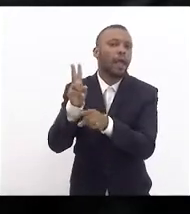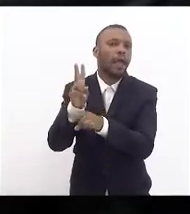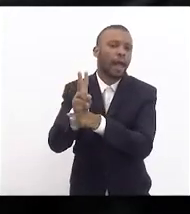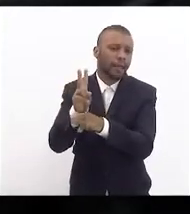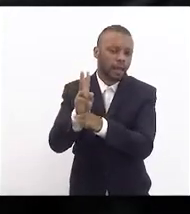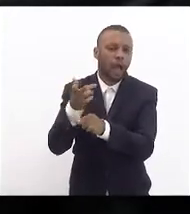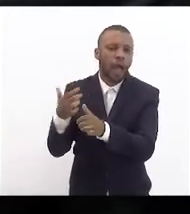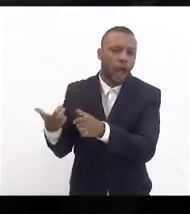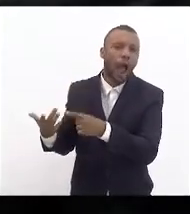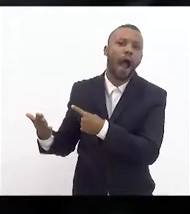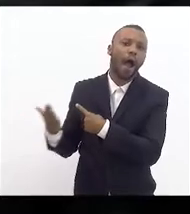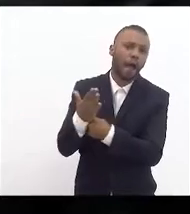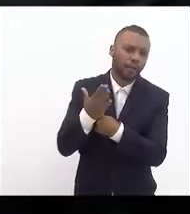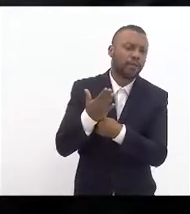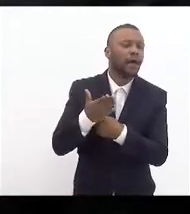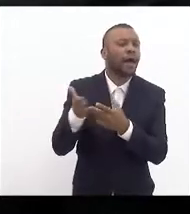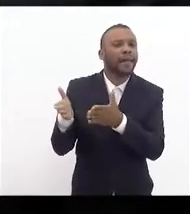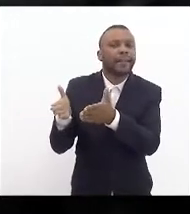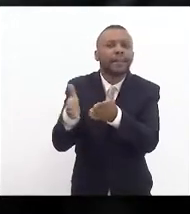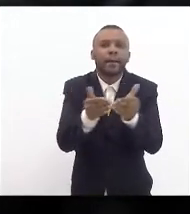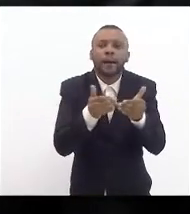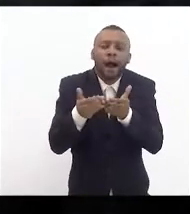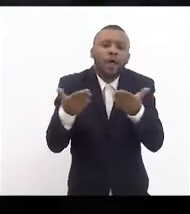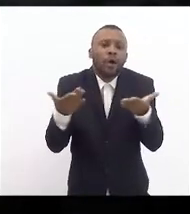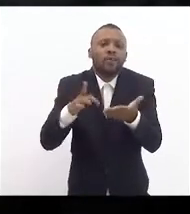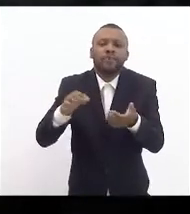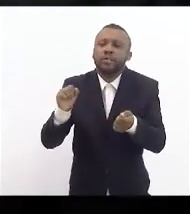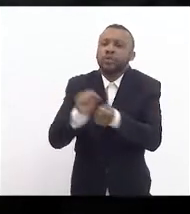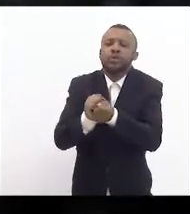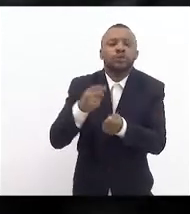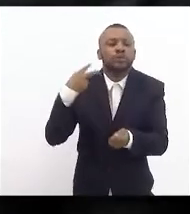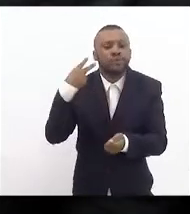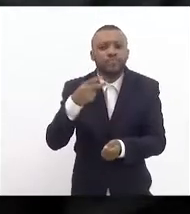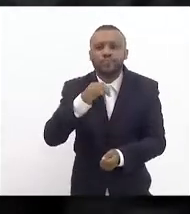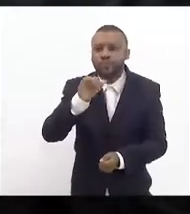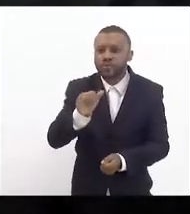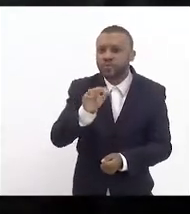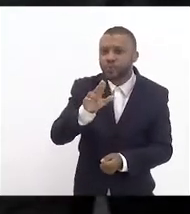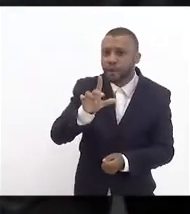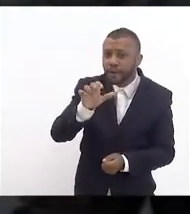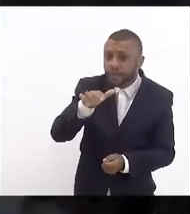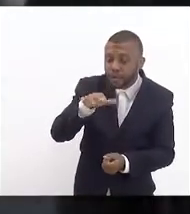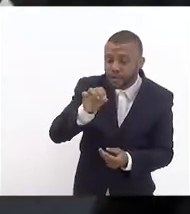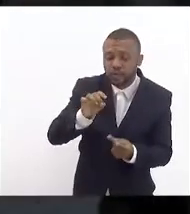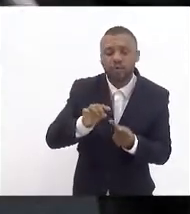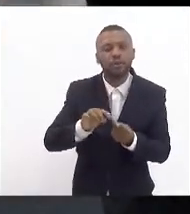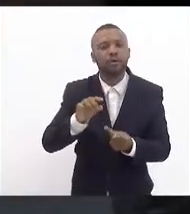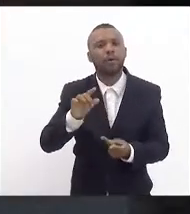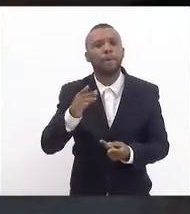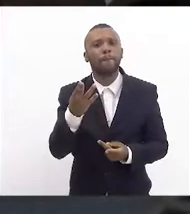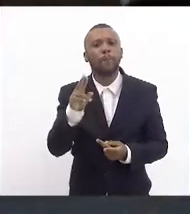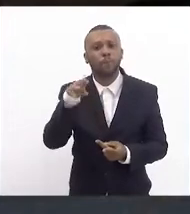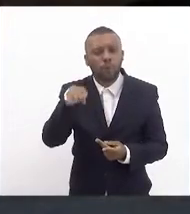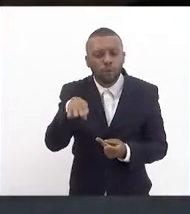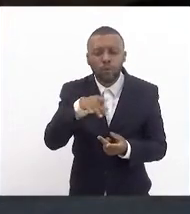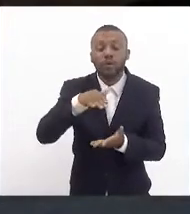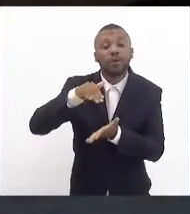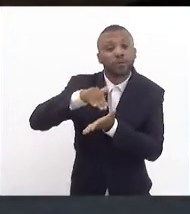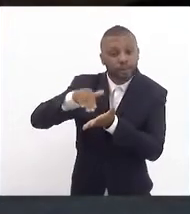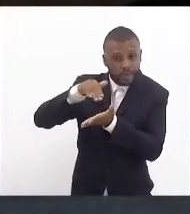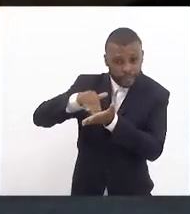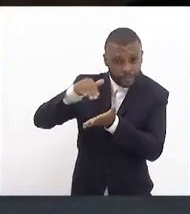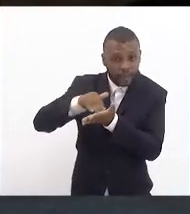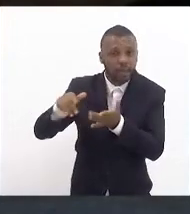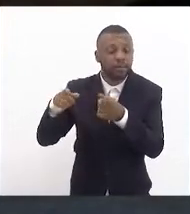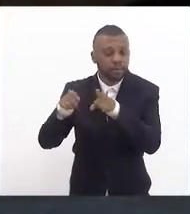demanda. Hoje tive com os vereadores Juliano, vereador Brum, junto ao secretário Juliano